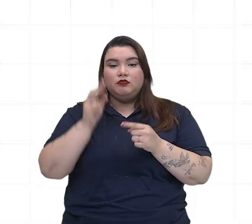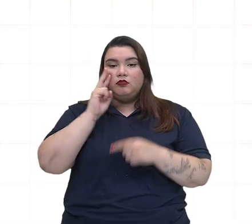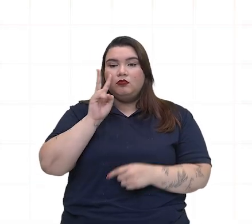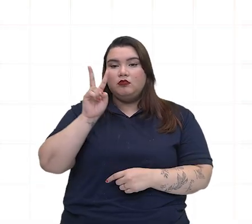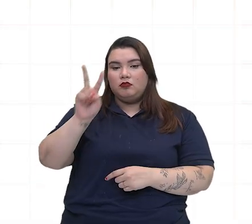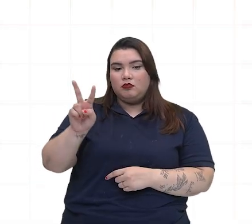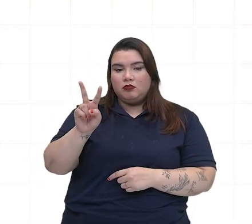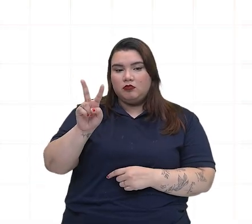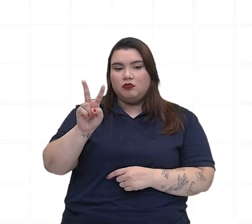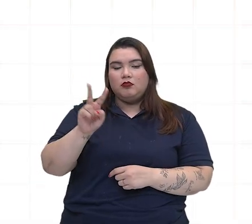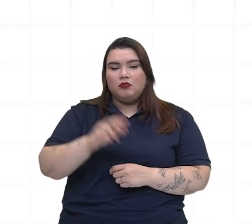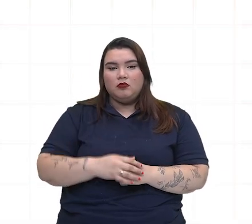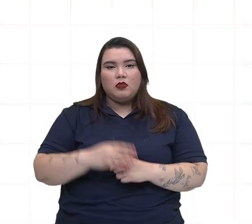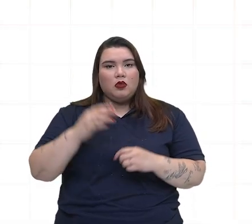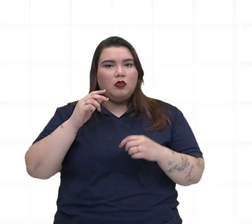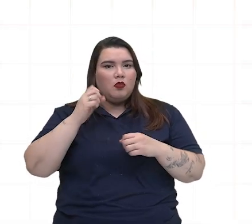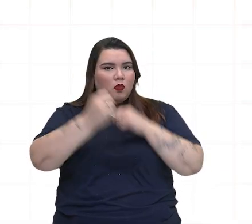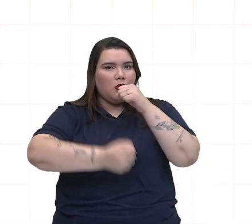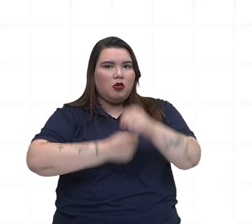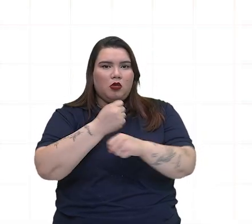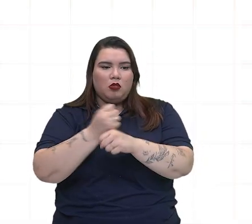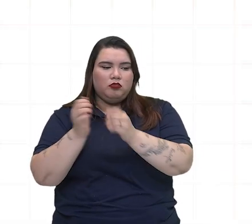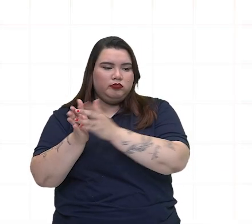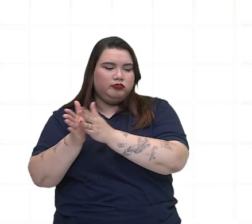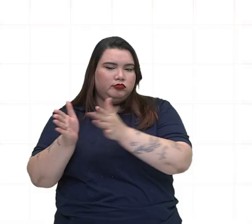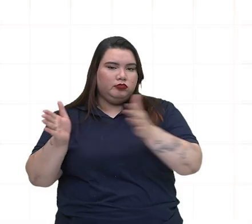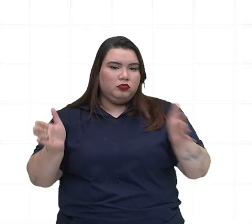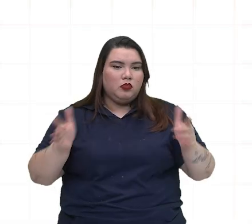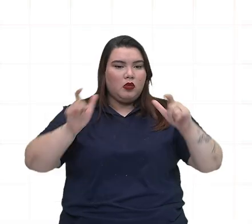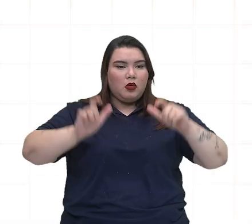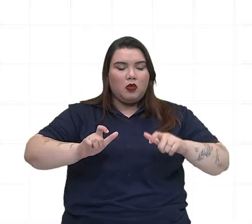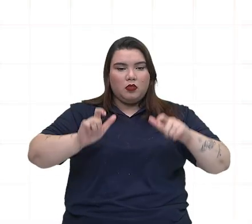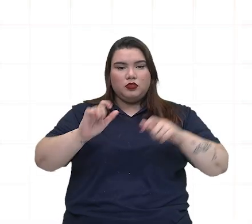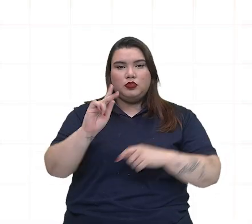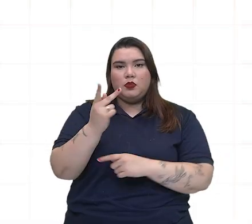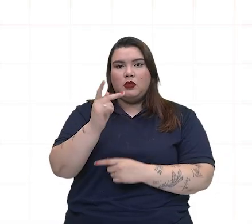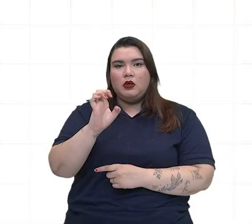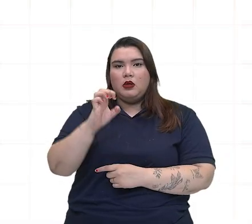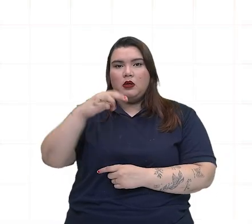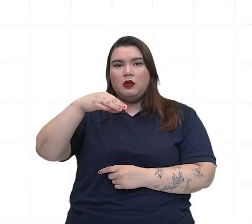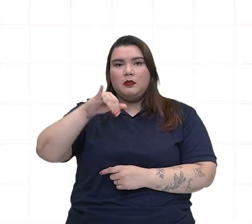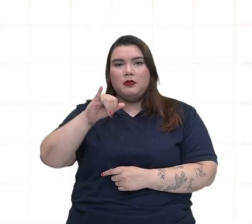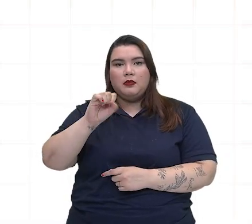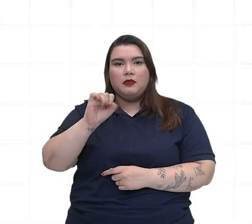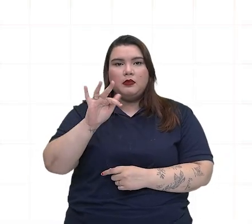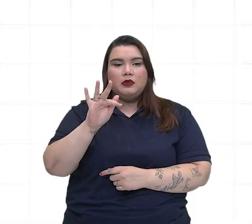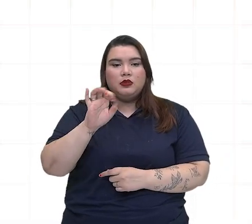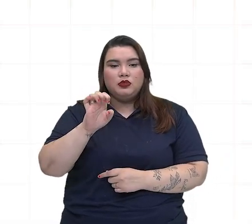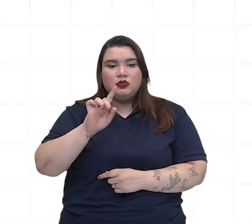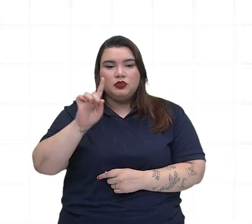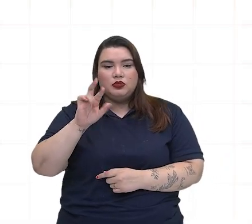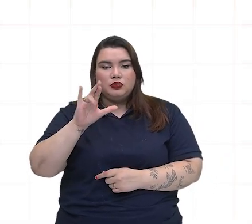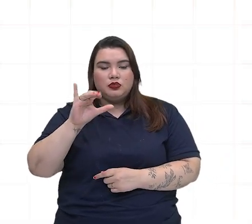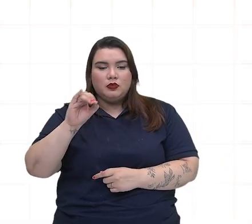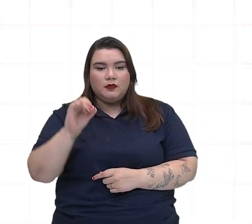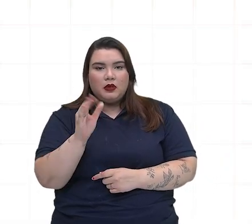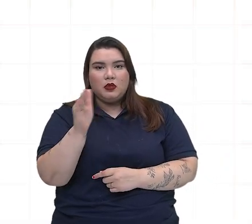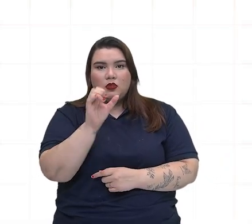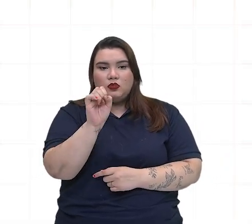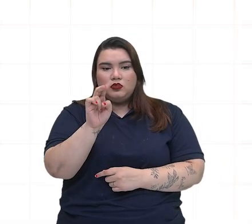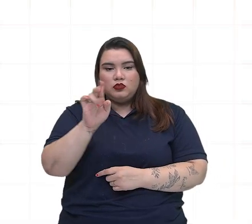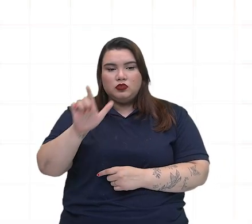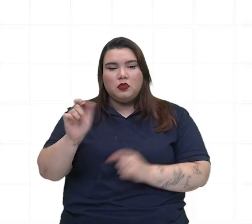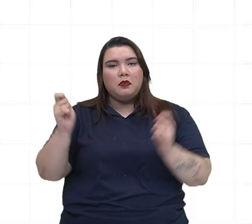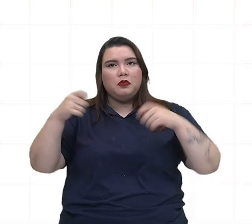visto ali o ano todo aqui no hemisfério sul. Então, ele pode ser visto a olho nu durante